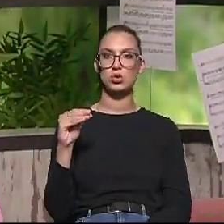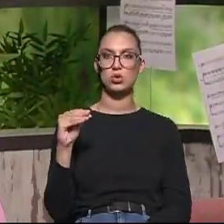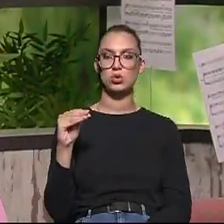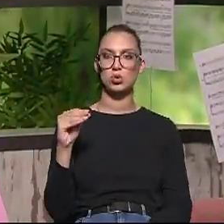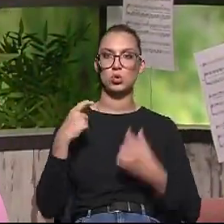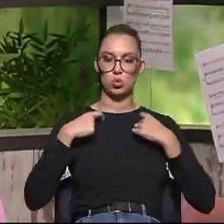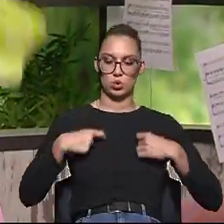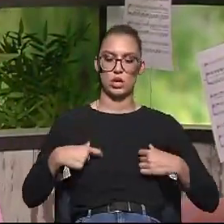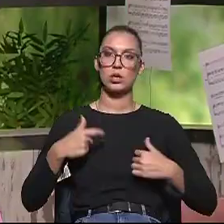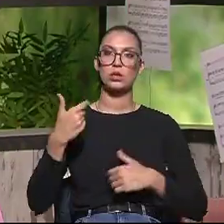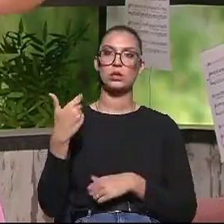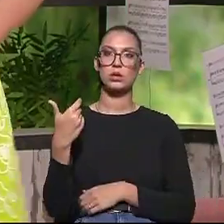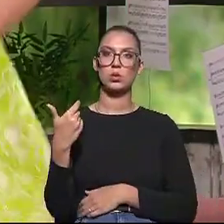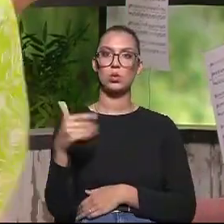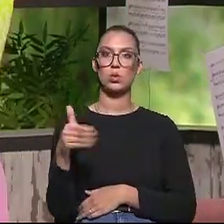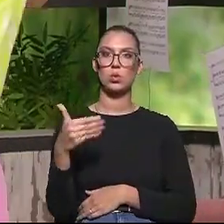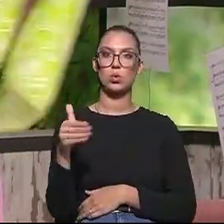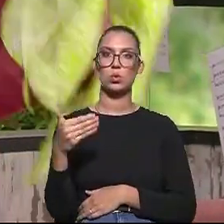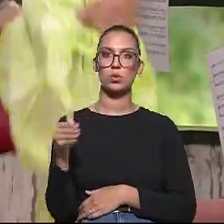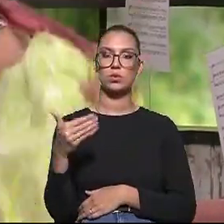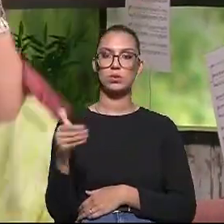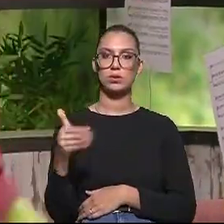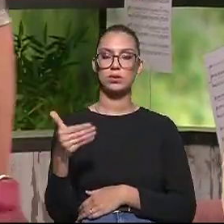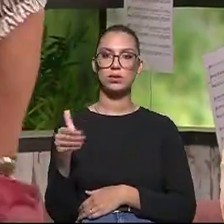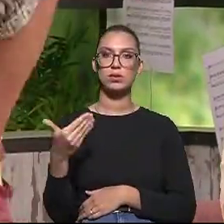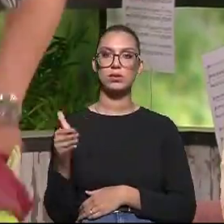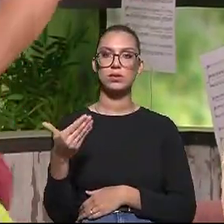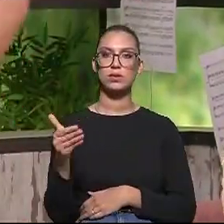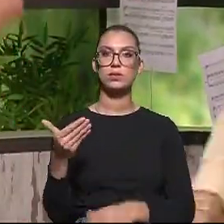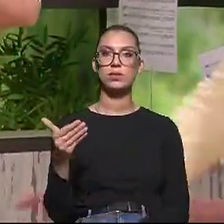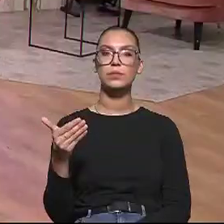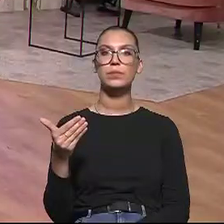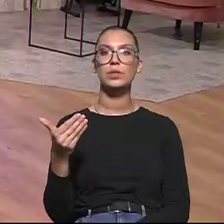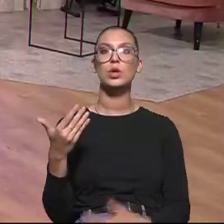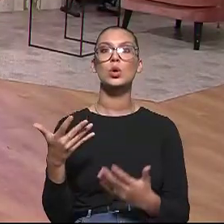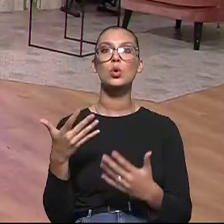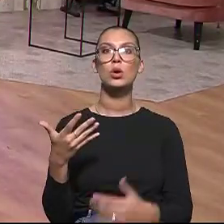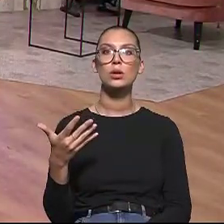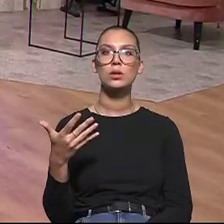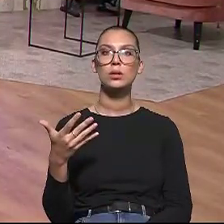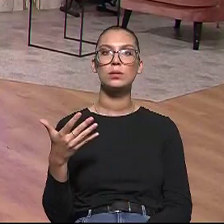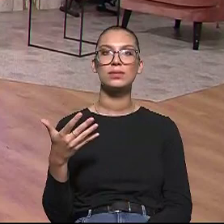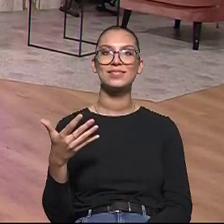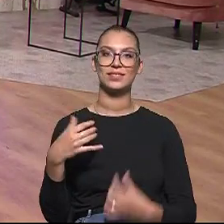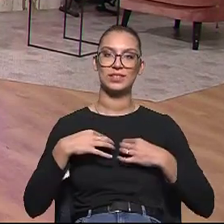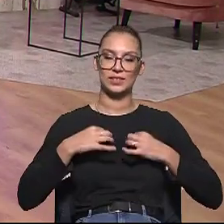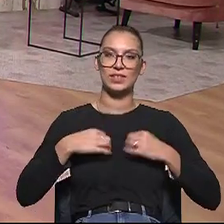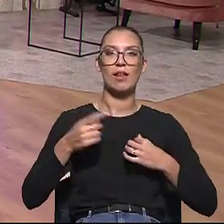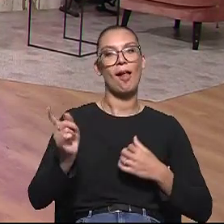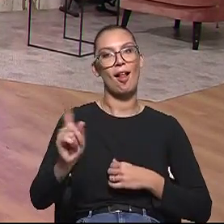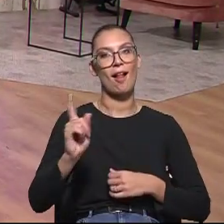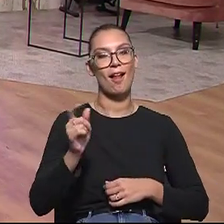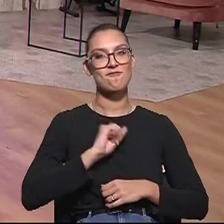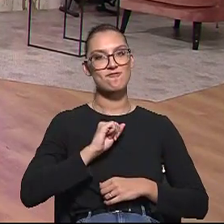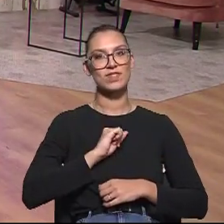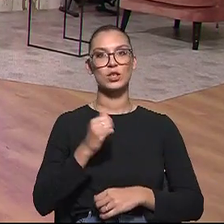o colete, desculpa, 11, era ao contrário, 11, já está. E agora, vamos ao... Ah, não, 12. Aqui o